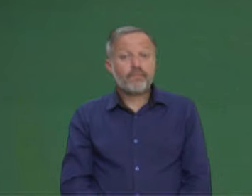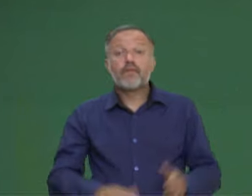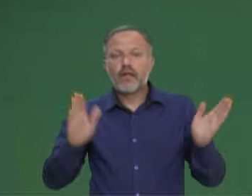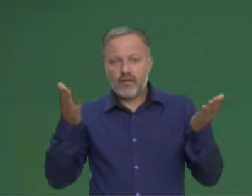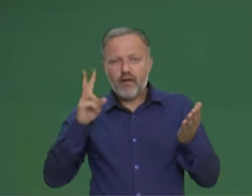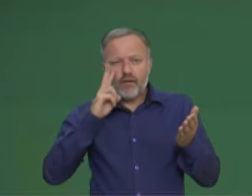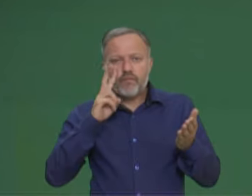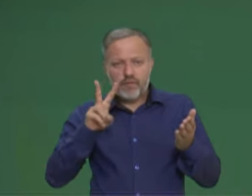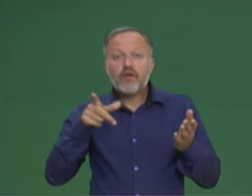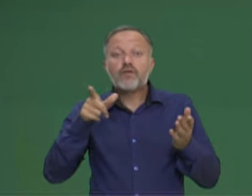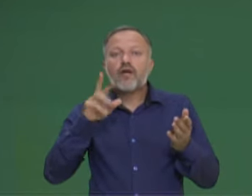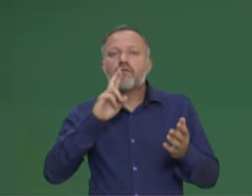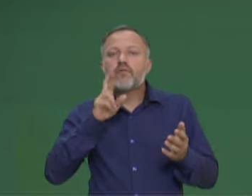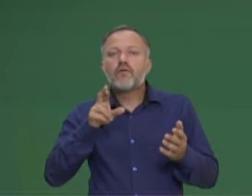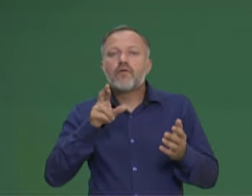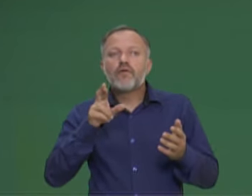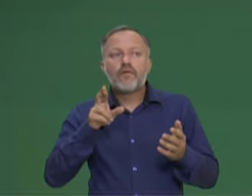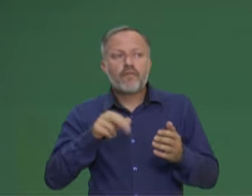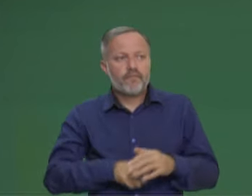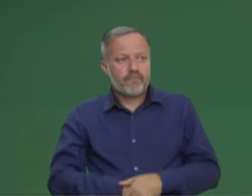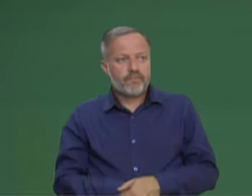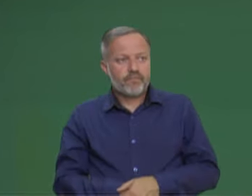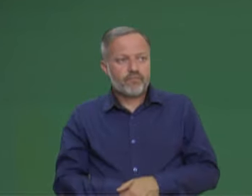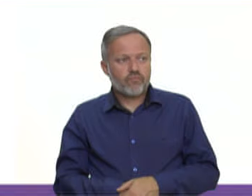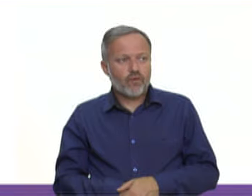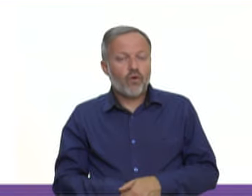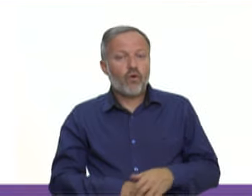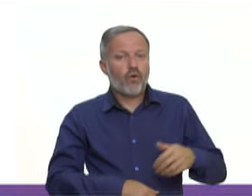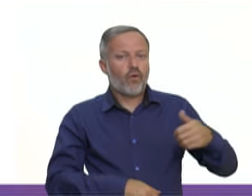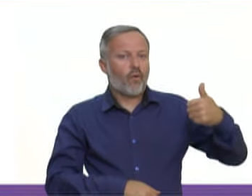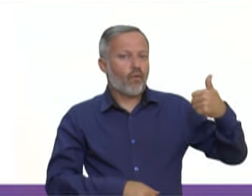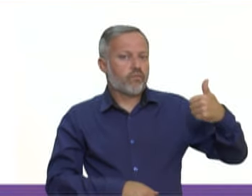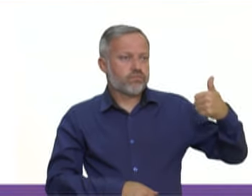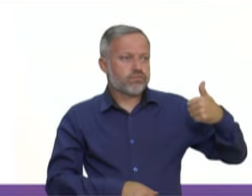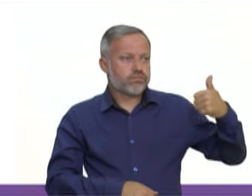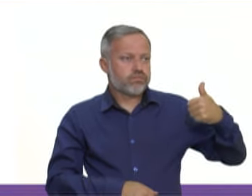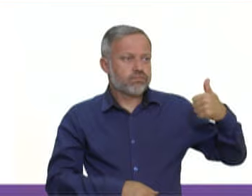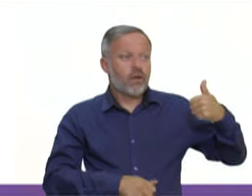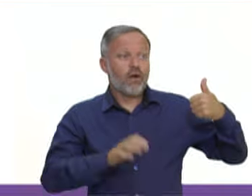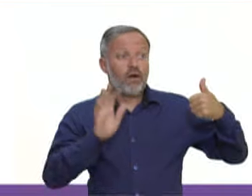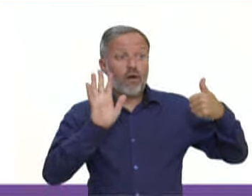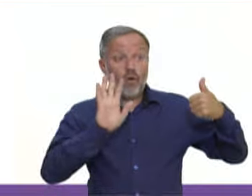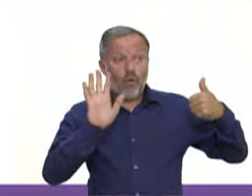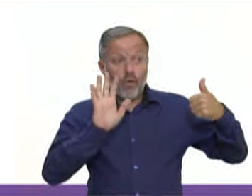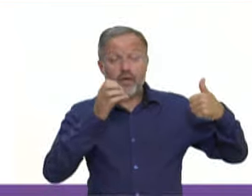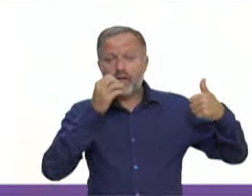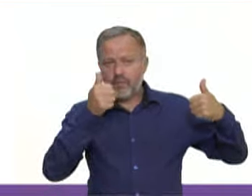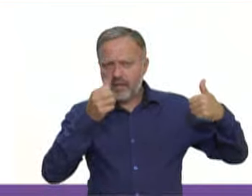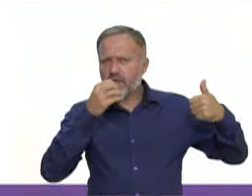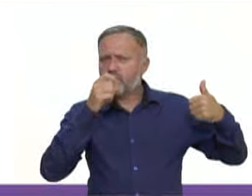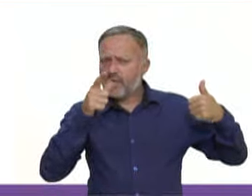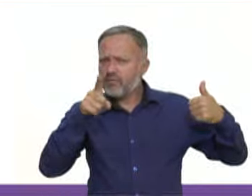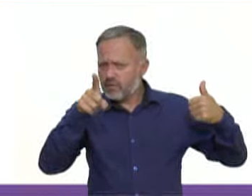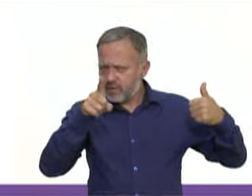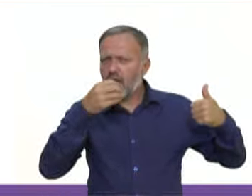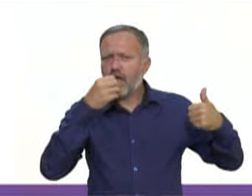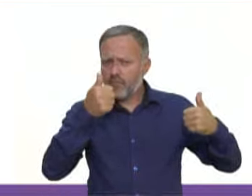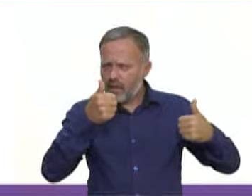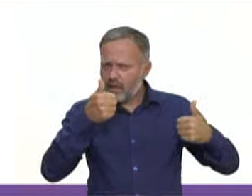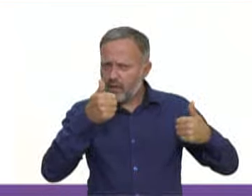Pessoal, vamos conferir o que vocês marcaram? O diálogo 1 diz assim: Hola, ¿qué está? Hola, ¿qué tal estás? Bien, ¿y tú?